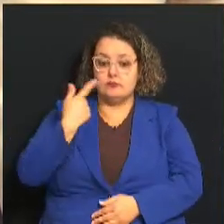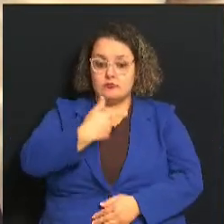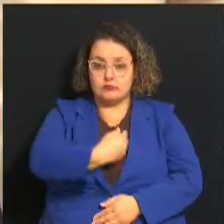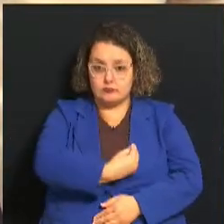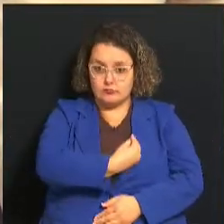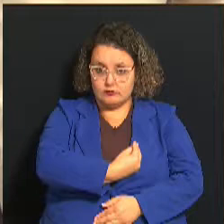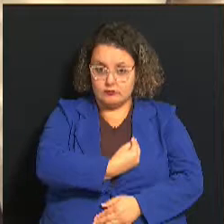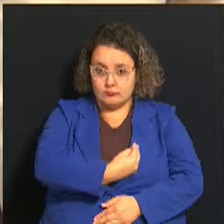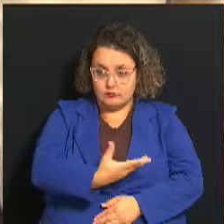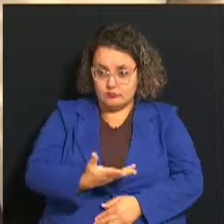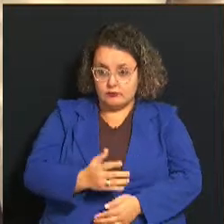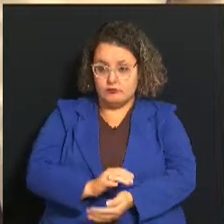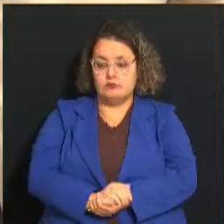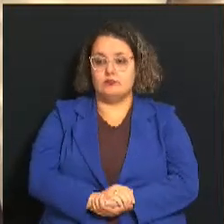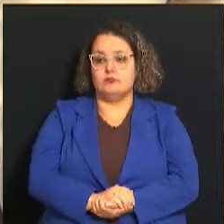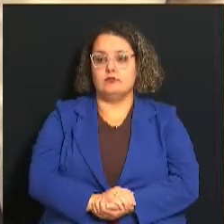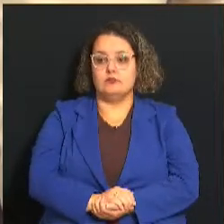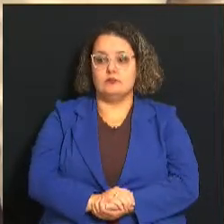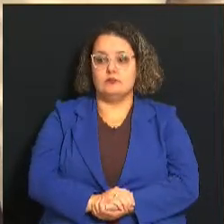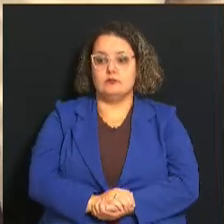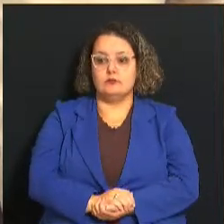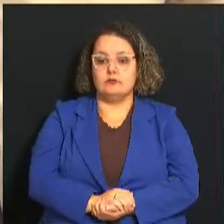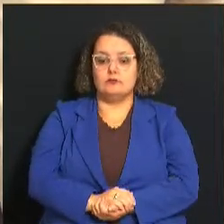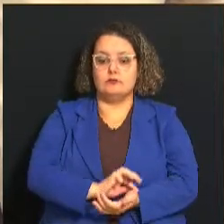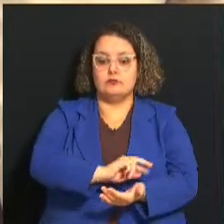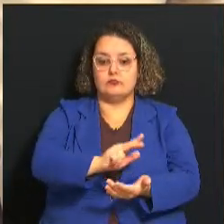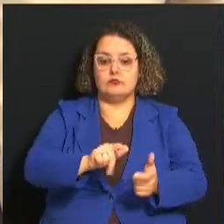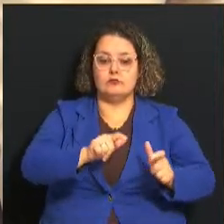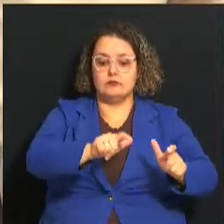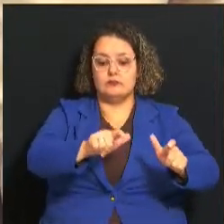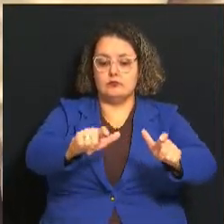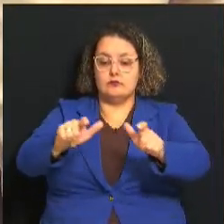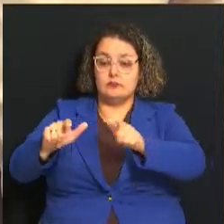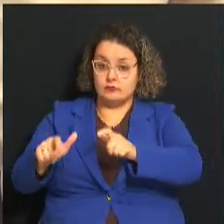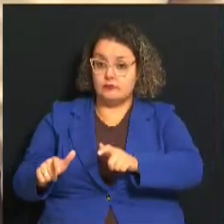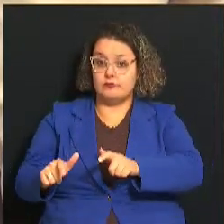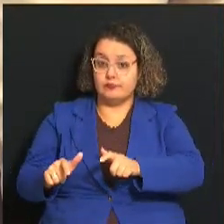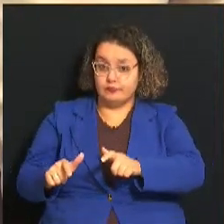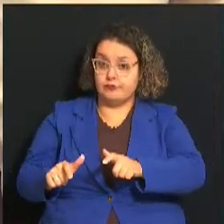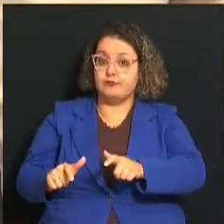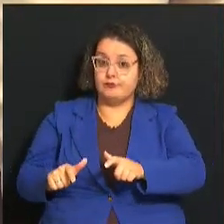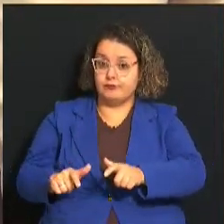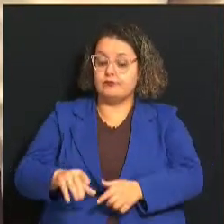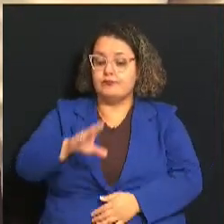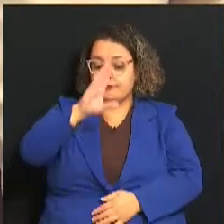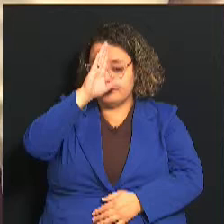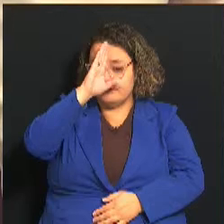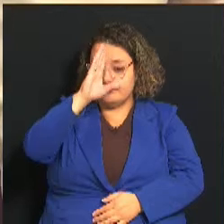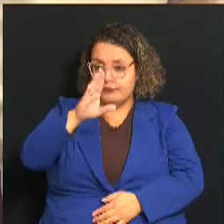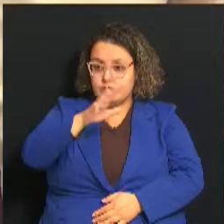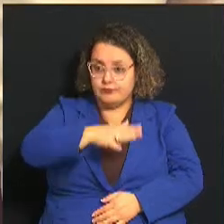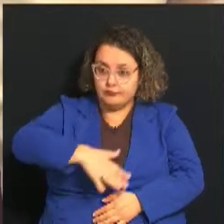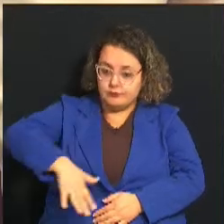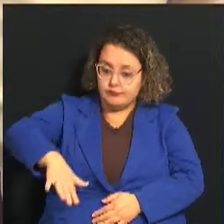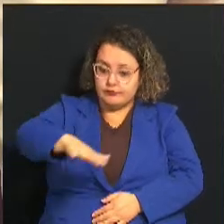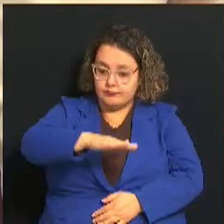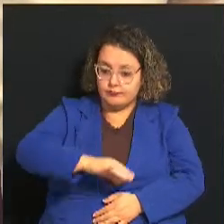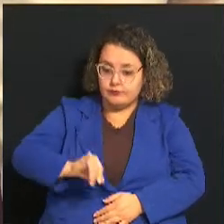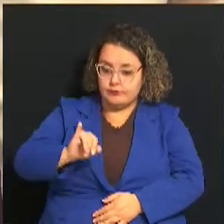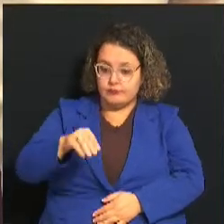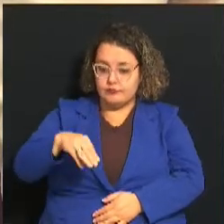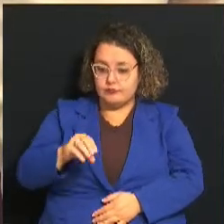Né? Nós temos andado aí em vários territórios e a gente sabe o quanto, principalmente, o setor imobiliário